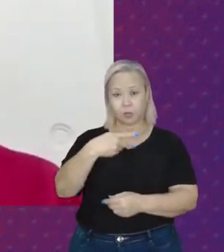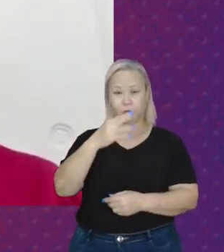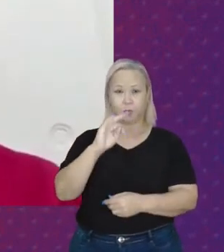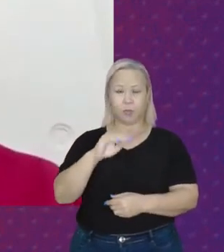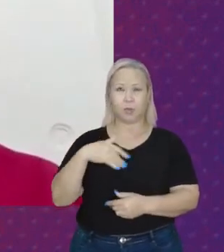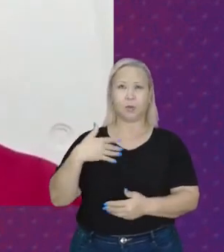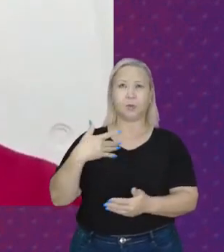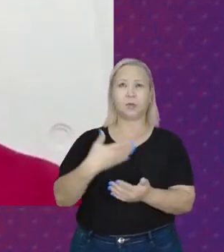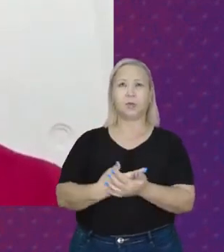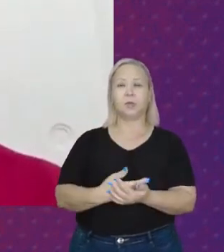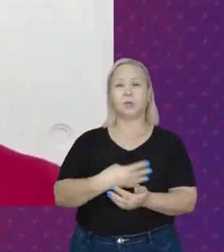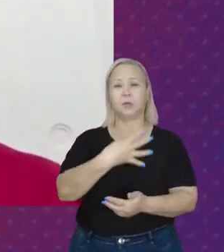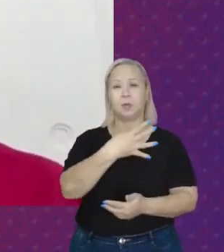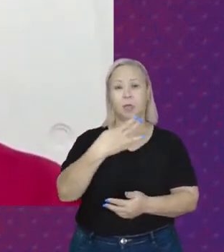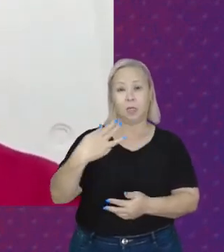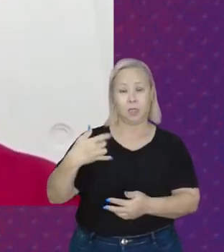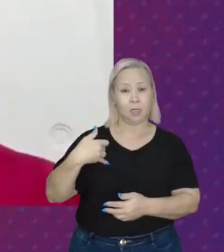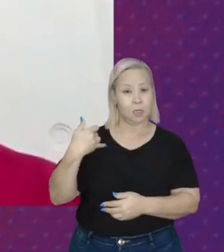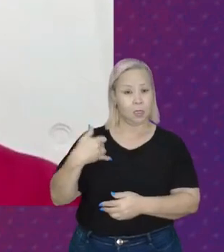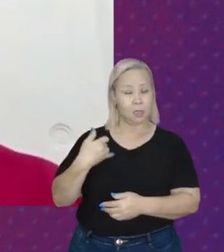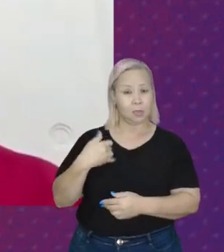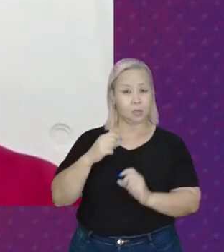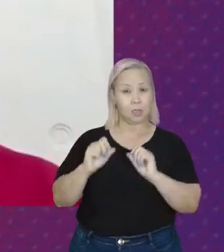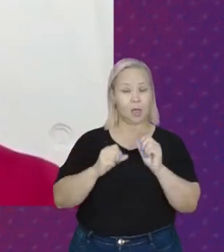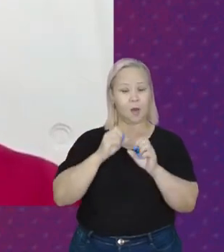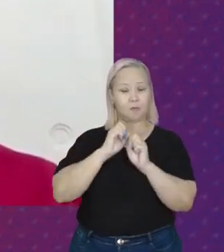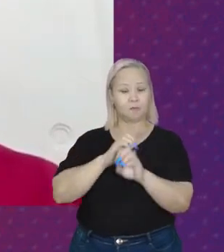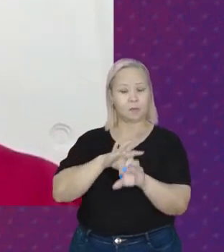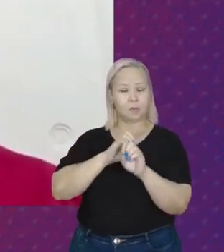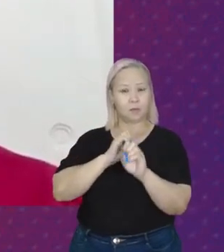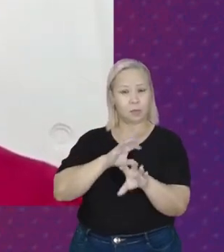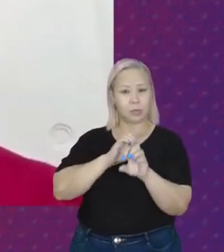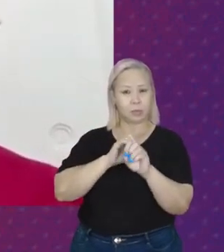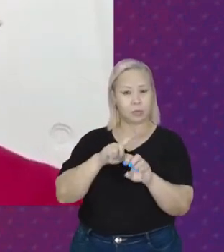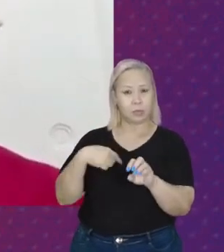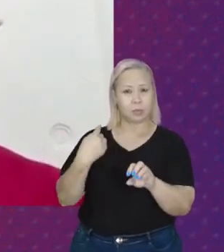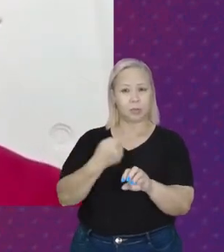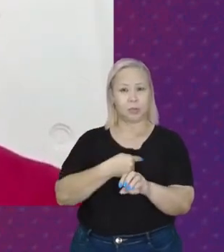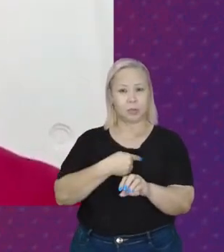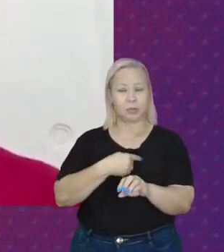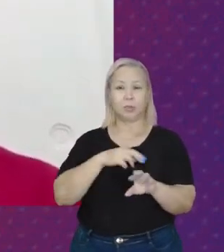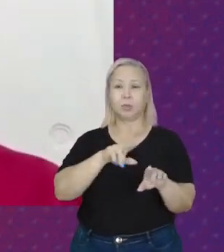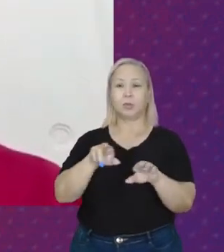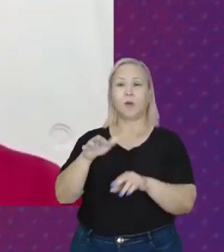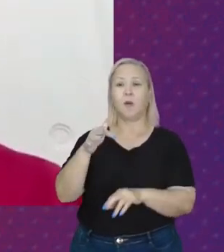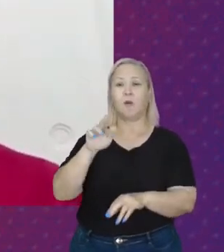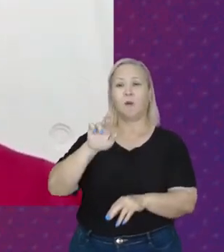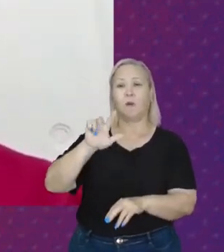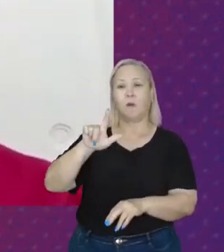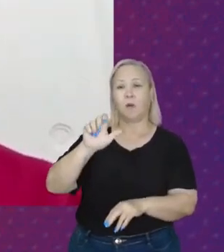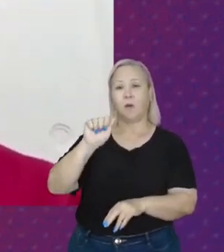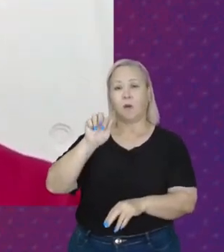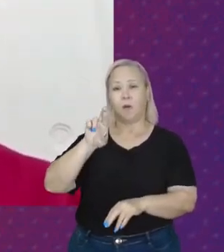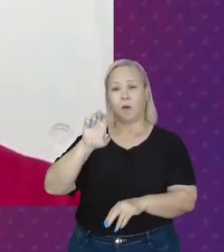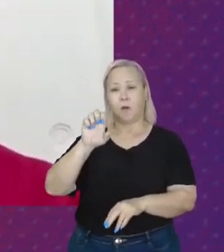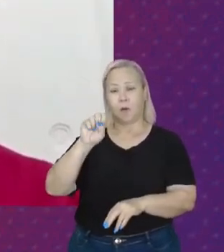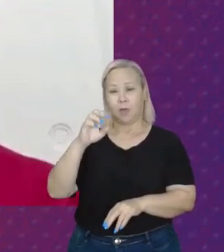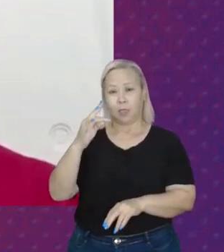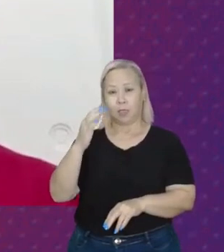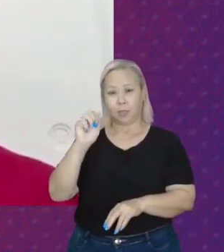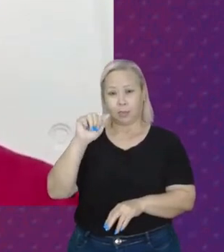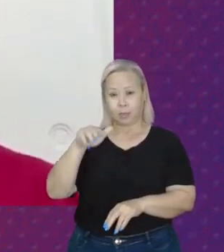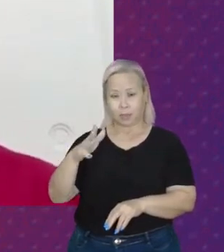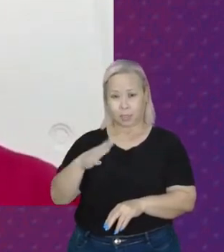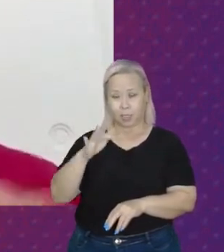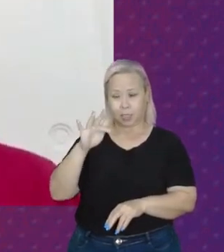seus 43 anos, ter nos ensinado, com Florestan Fernandes, com Paulo Freire, que